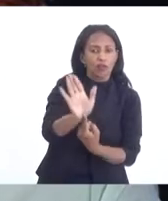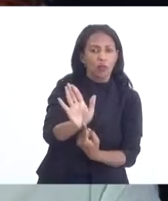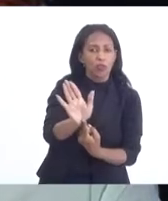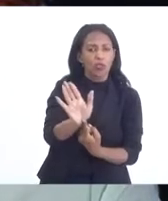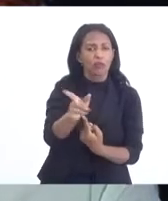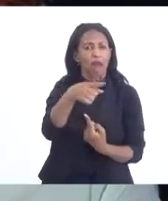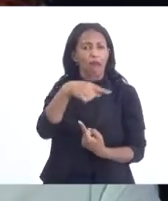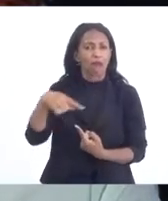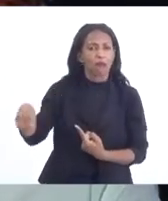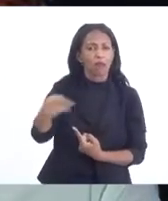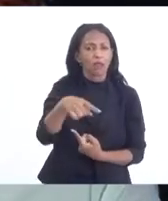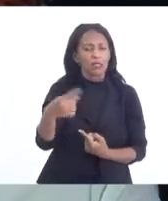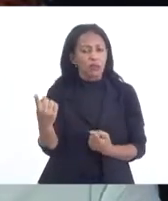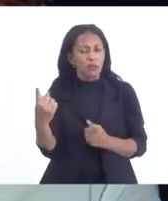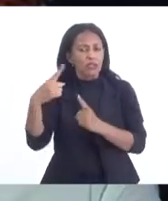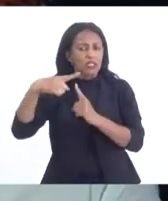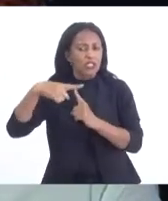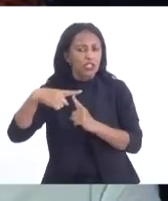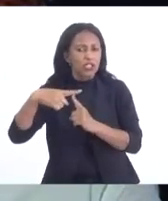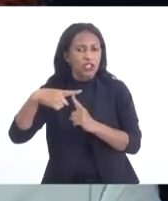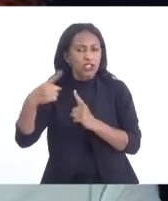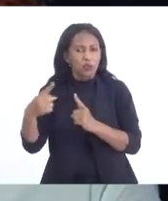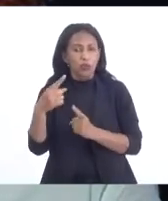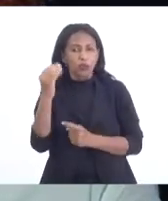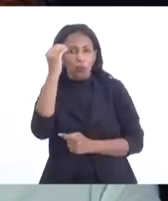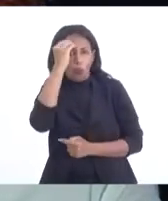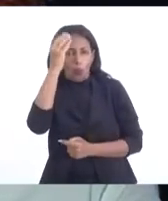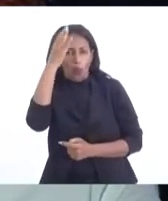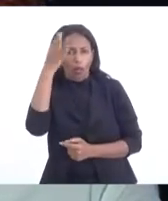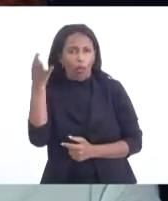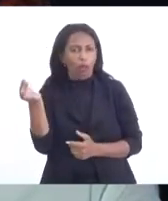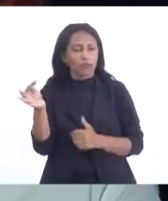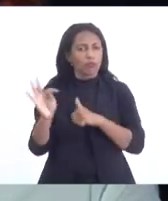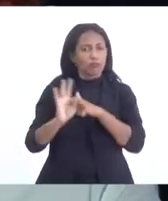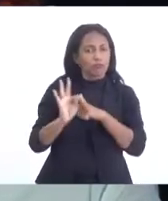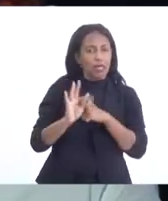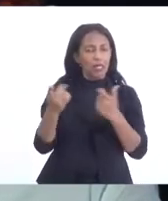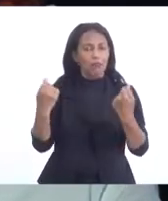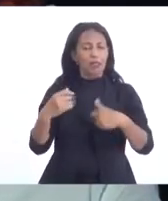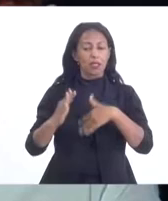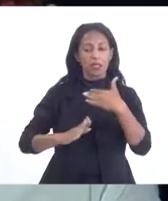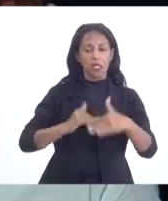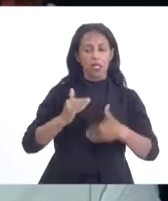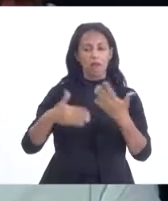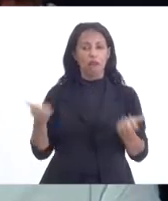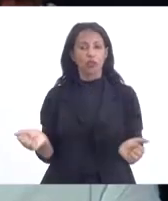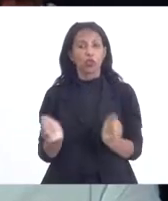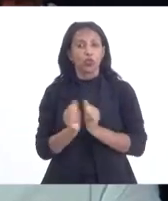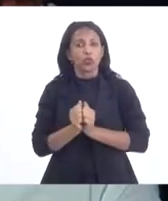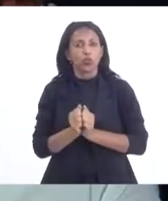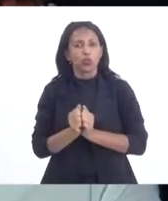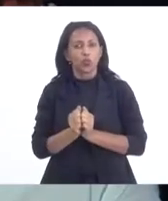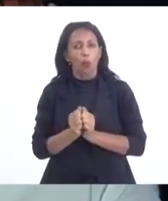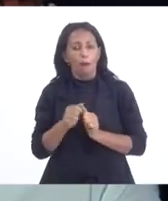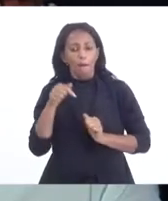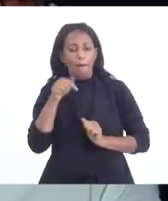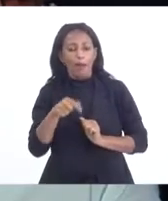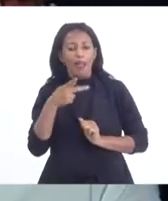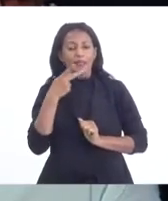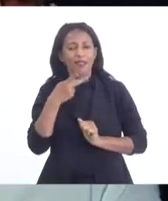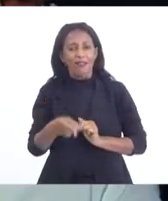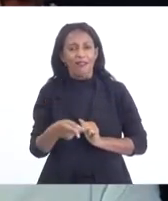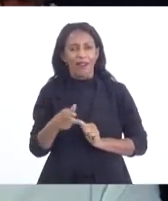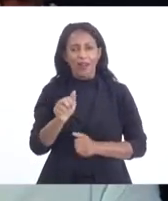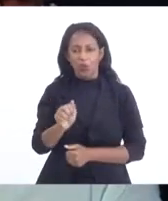forte. Então, esse tipo de conhecimento, de técnica, a gente tem que desenvolver junto para que essa fala do